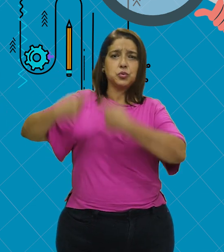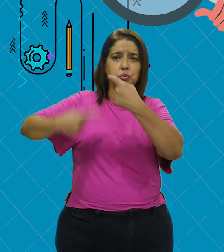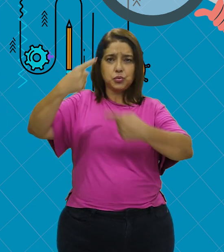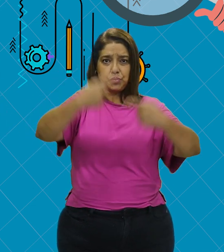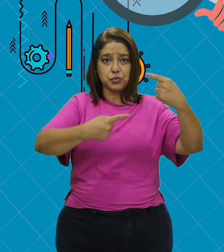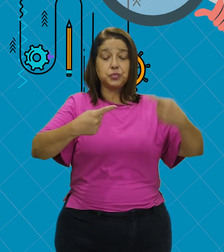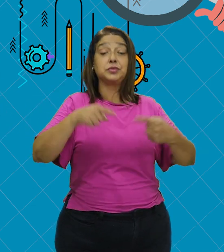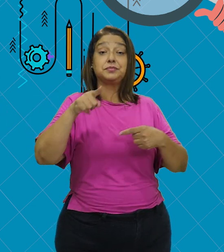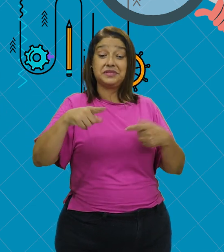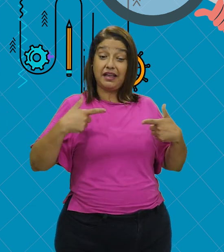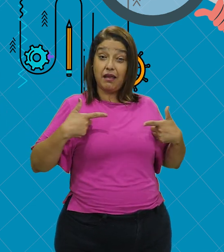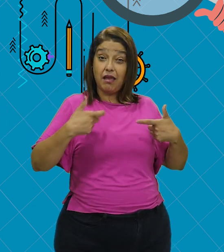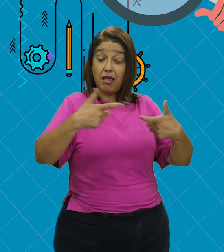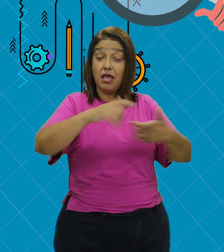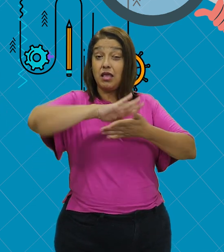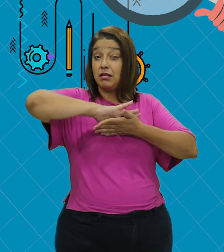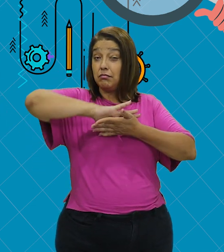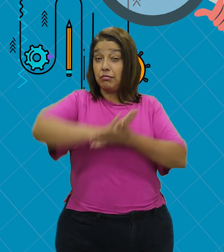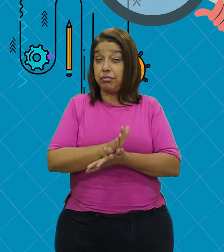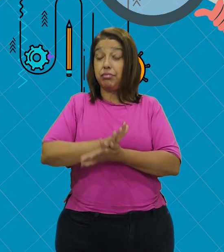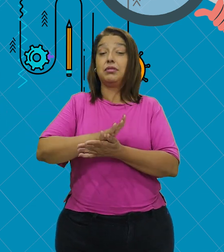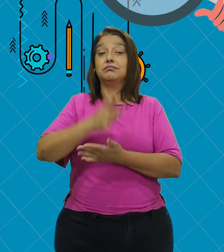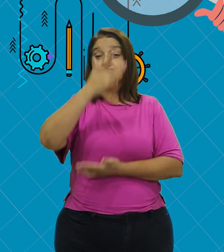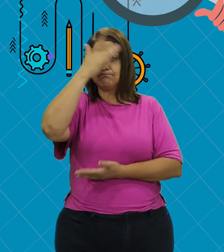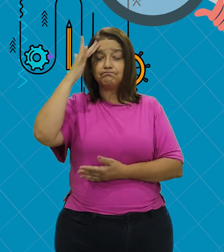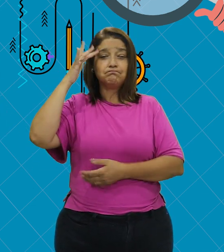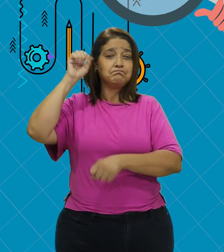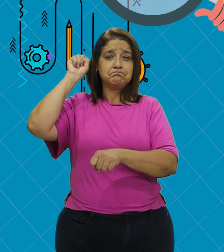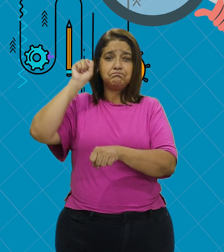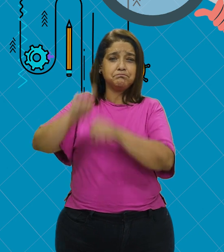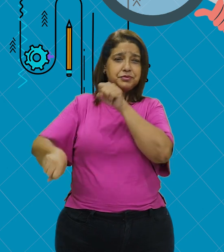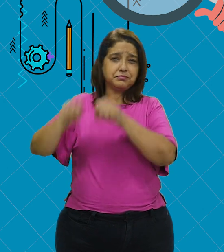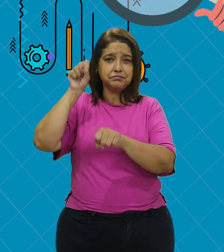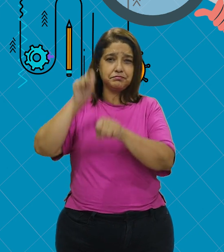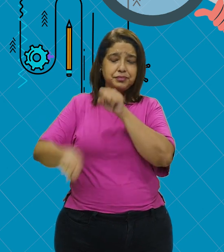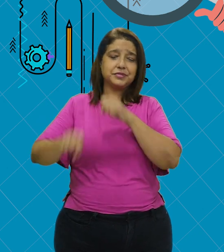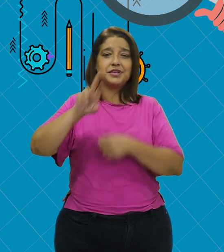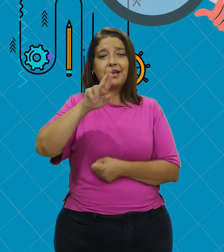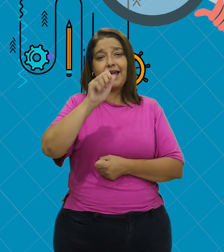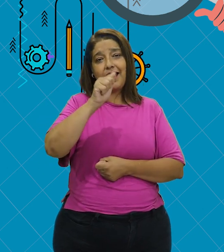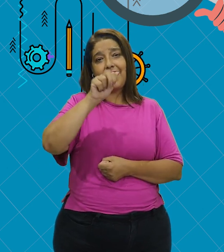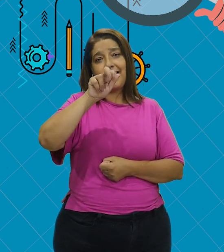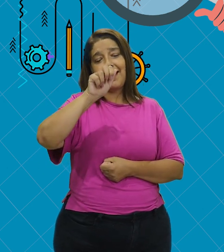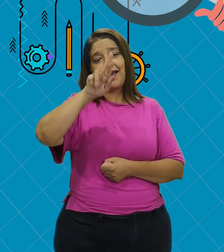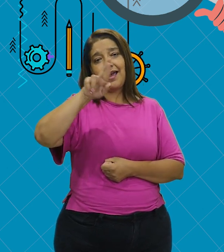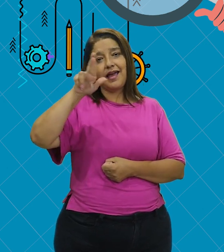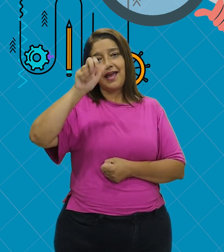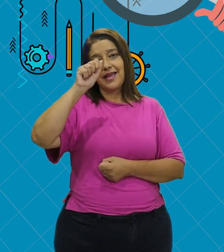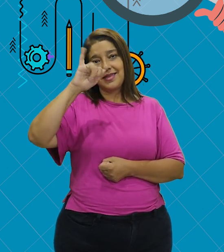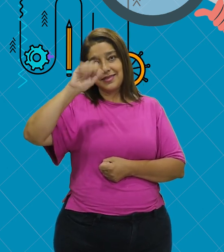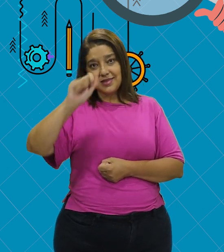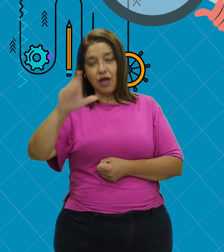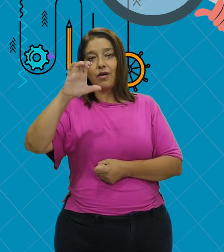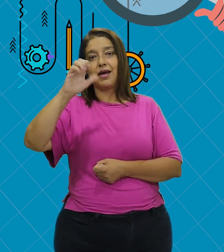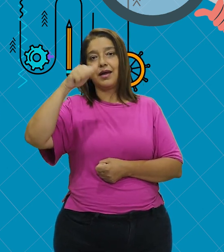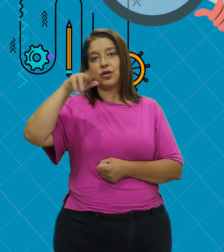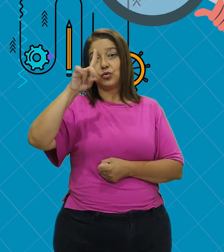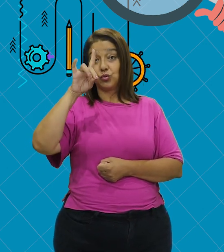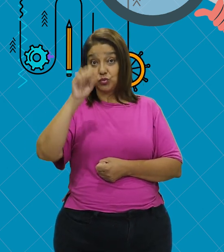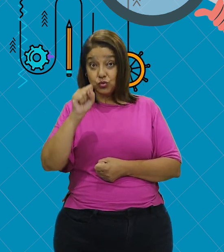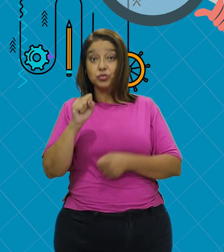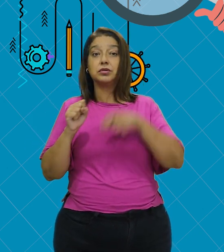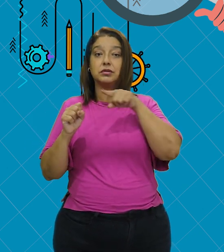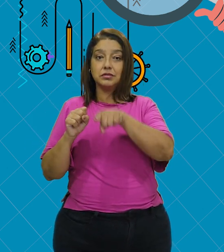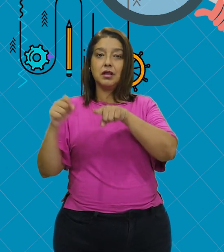em um massacre na destruição completa do Arraial de Canudos, expondo as contradições entre o